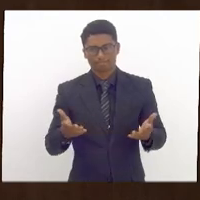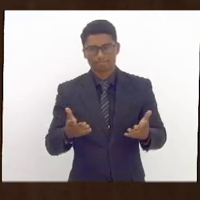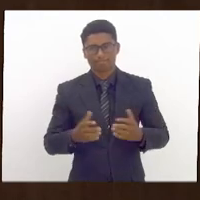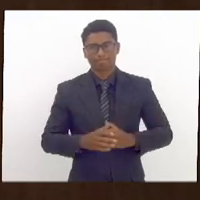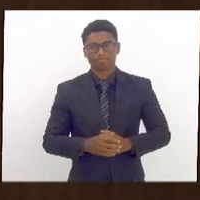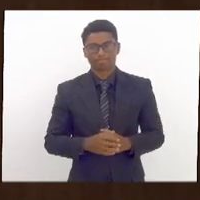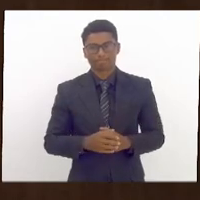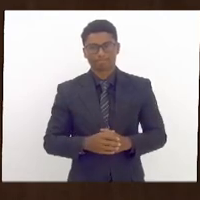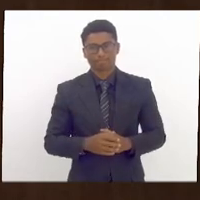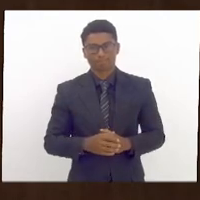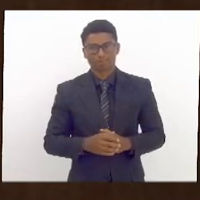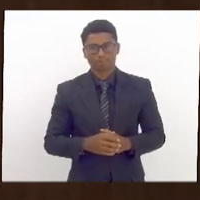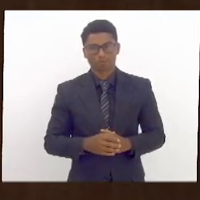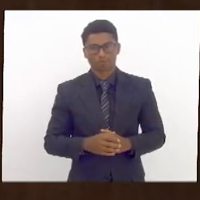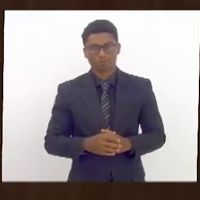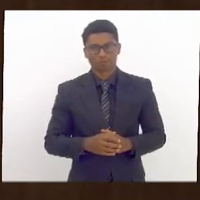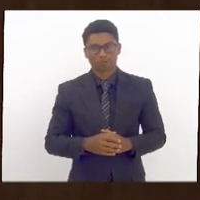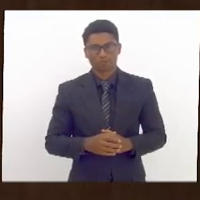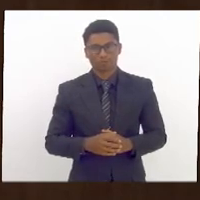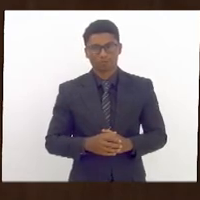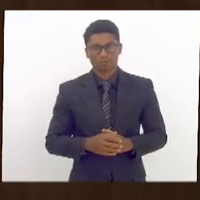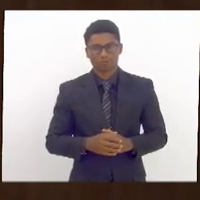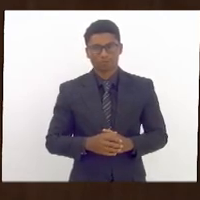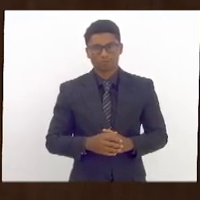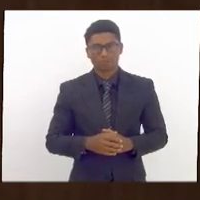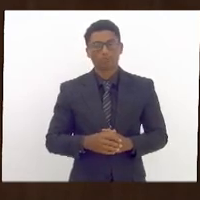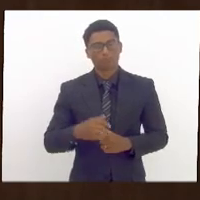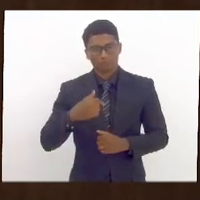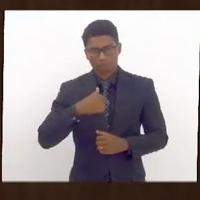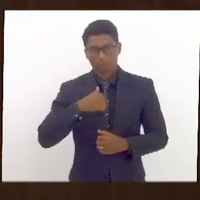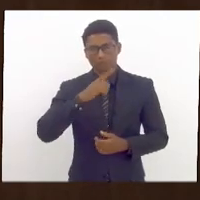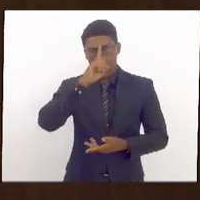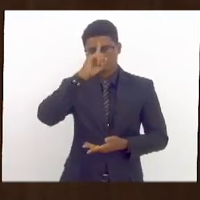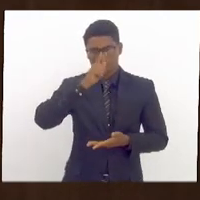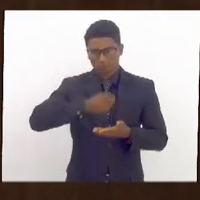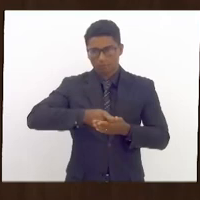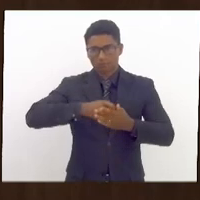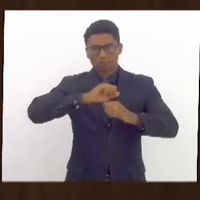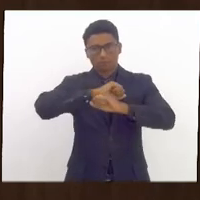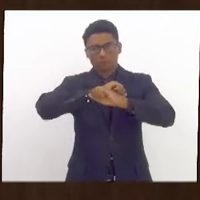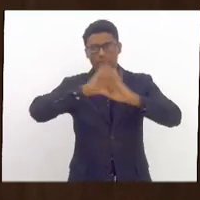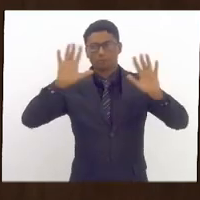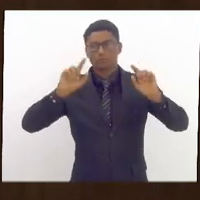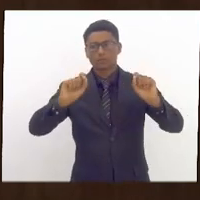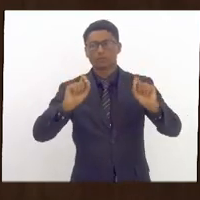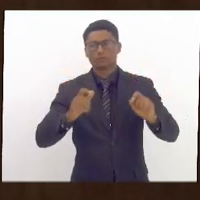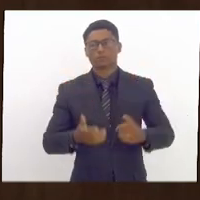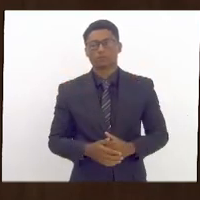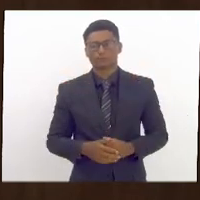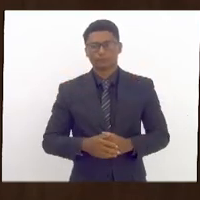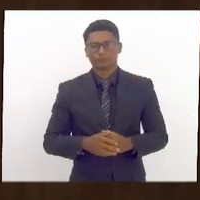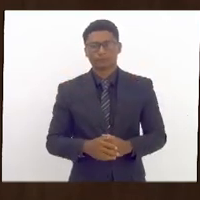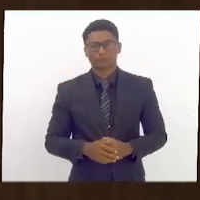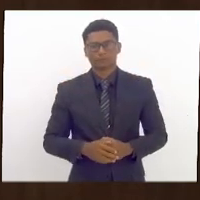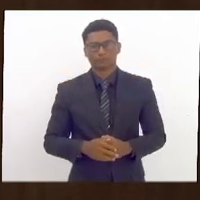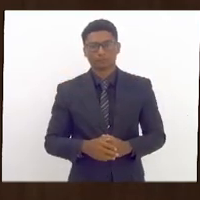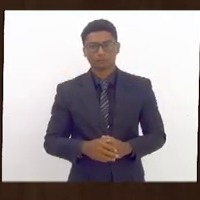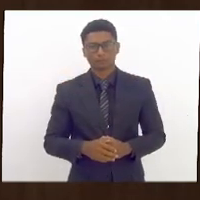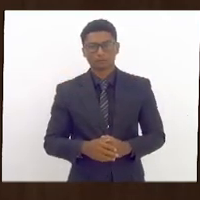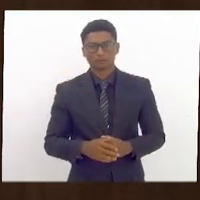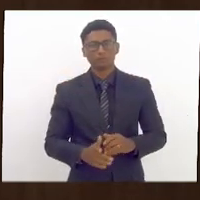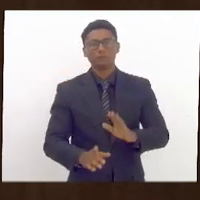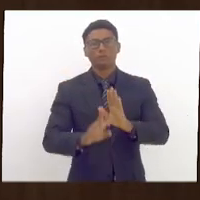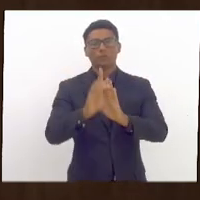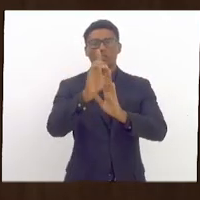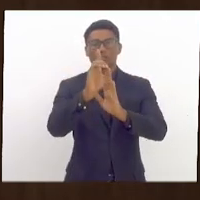evidentemente, que definir com clareza o direito ao